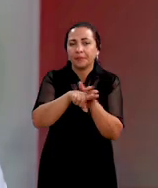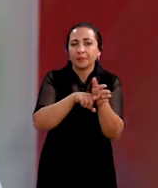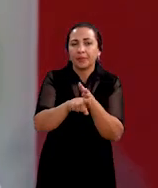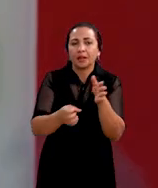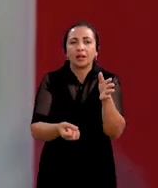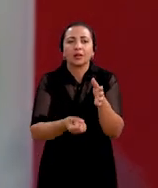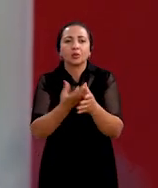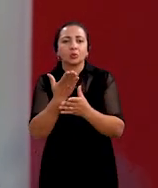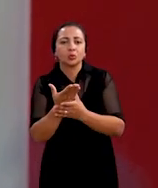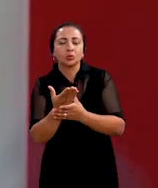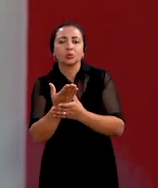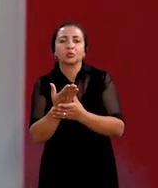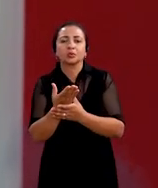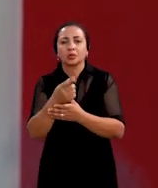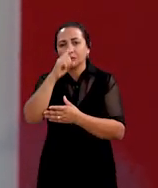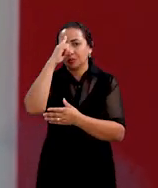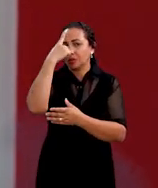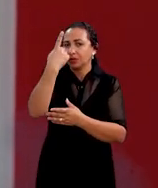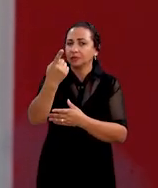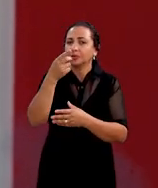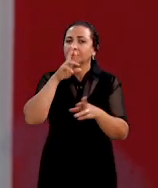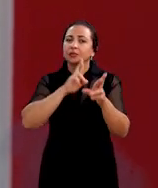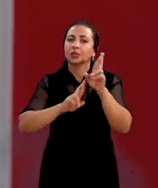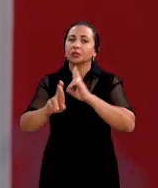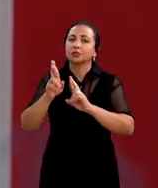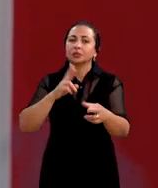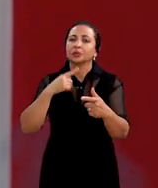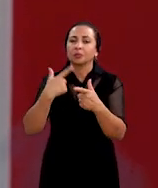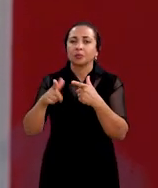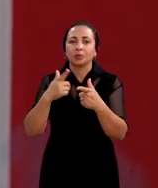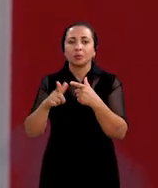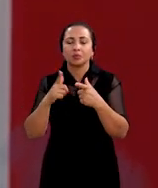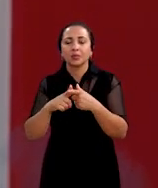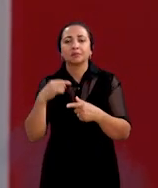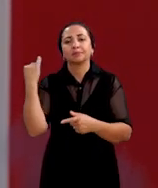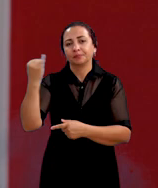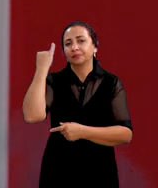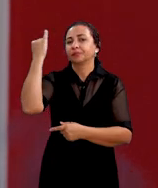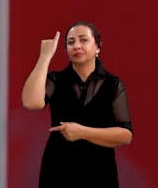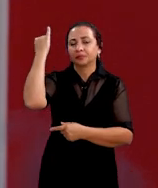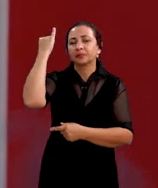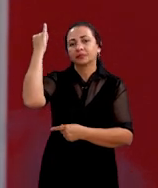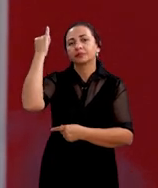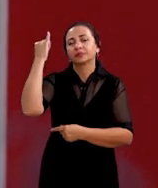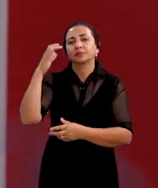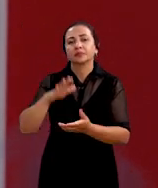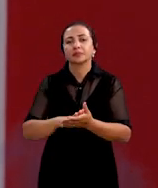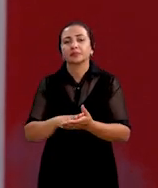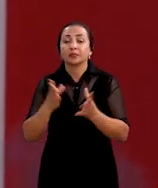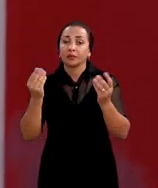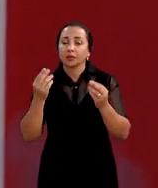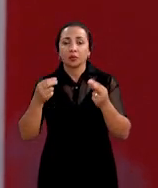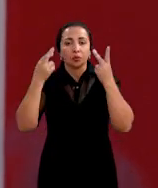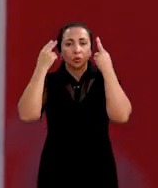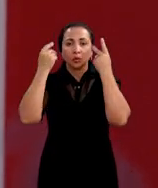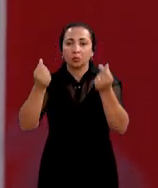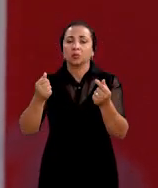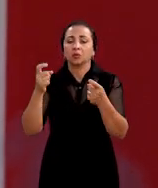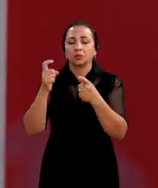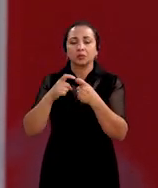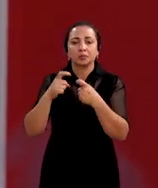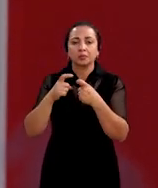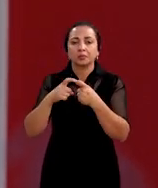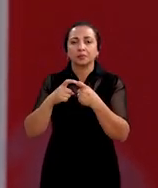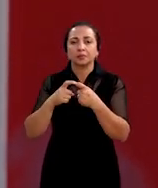Essa pesquisa ela surgiu com a ideia de resolver um problema relevante e muito